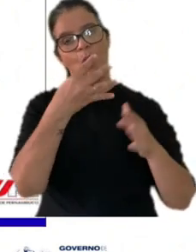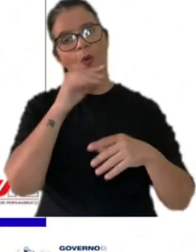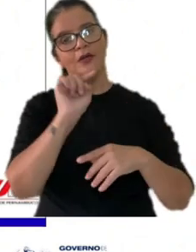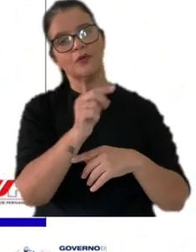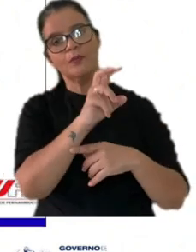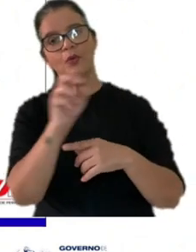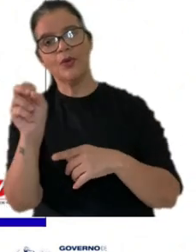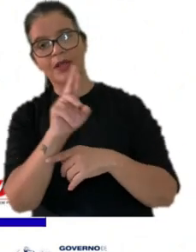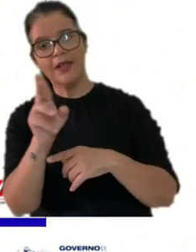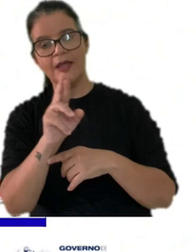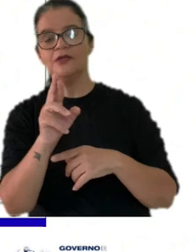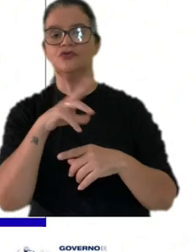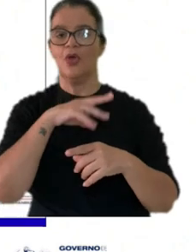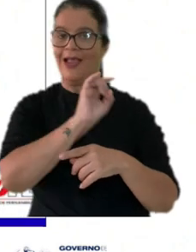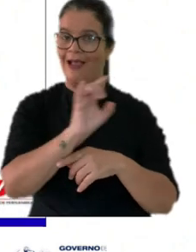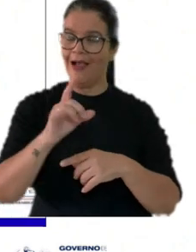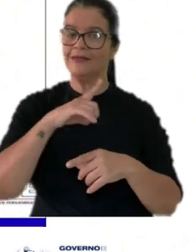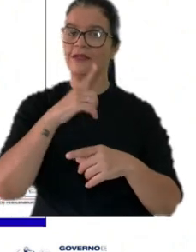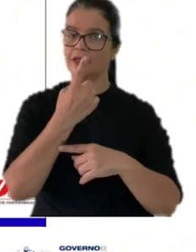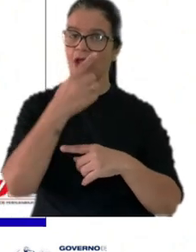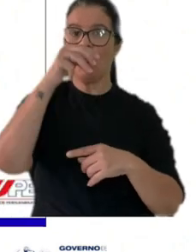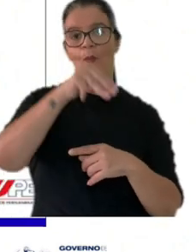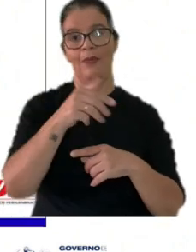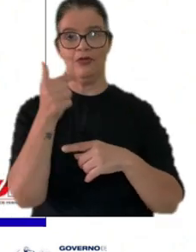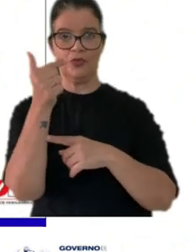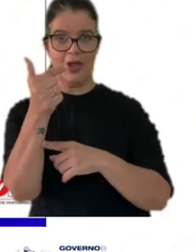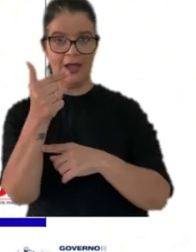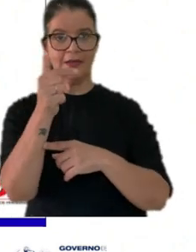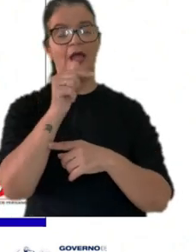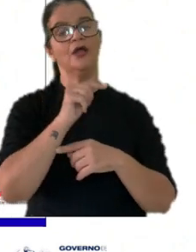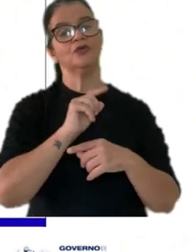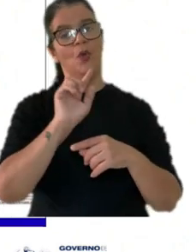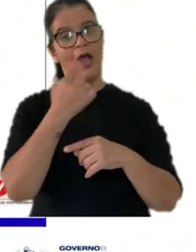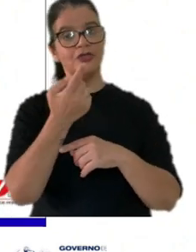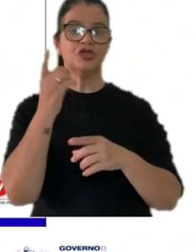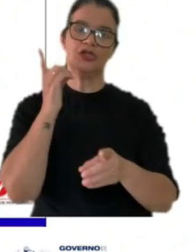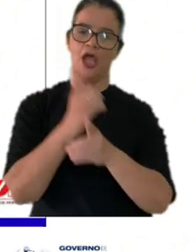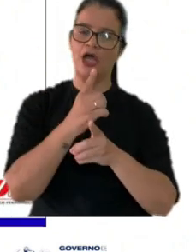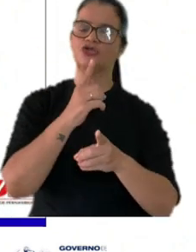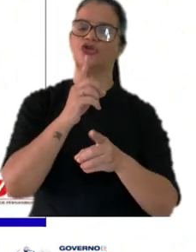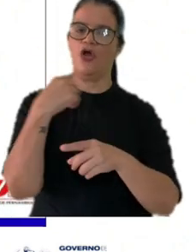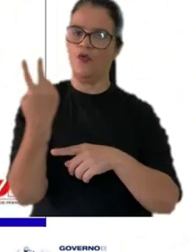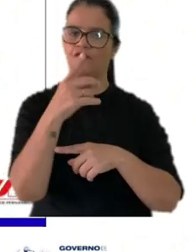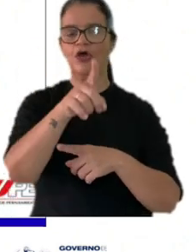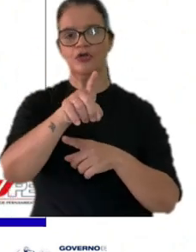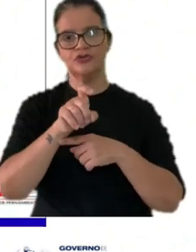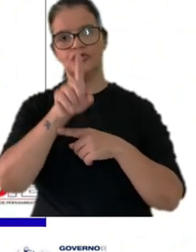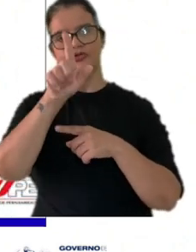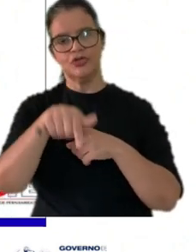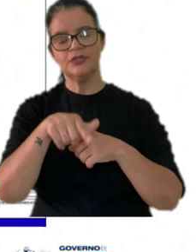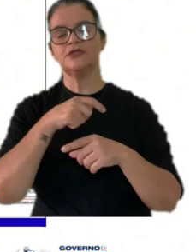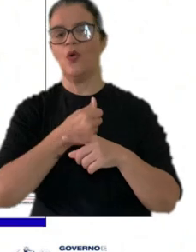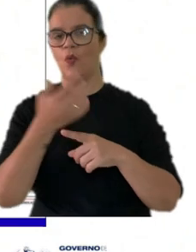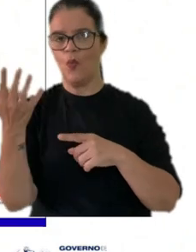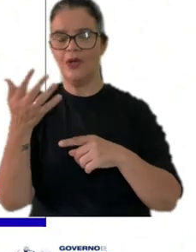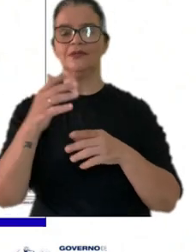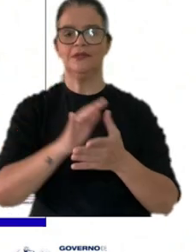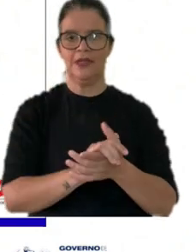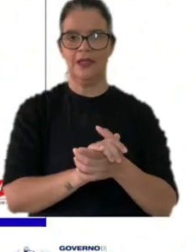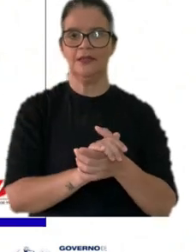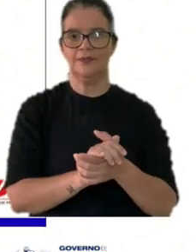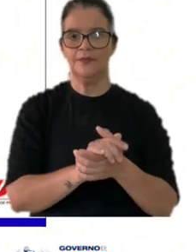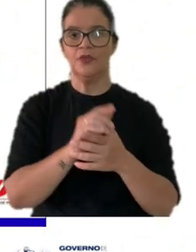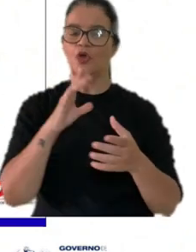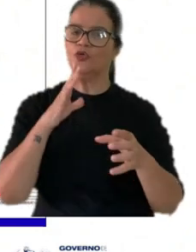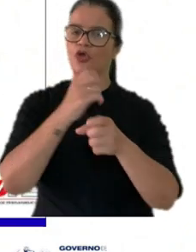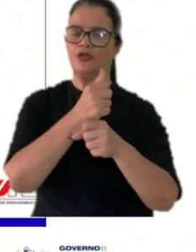como cada placa tem um metro quadrado a gente acha o valor de X que são a quantidade de placas de um total de